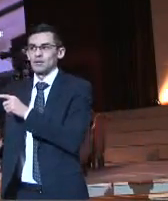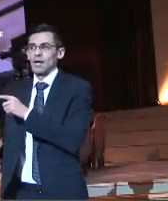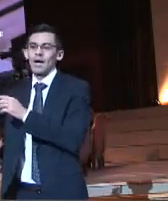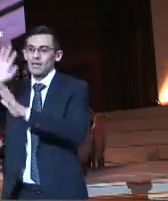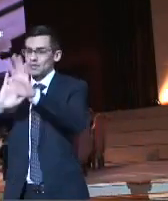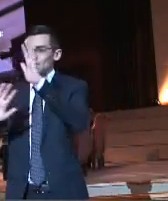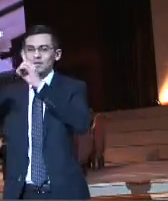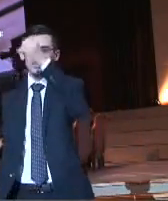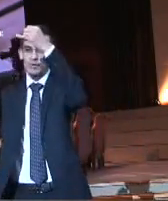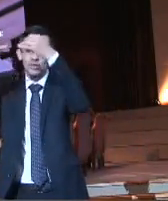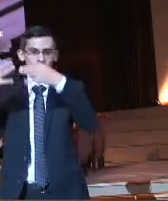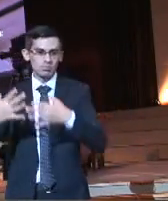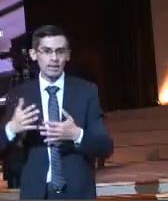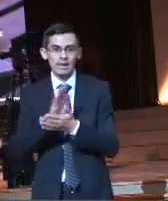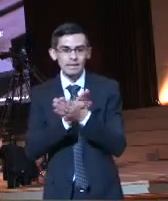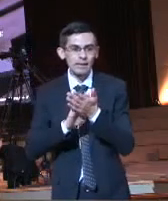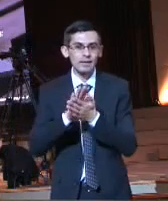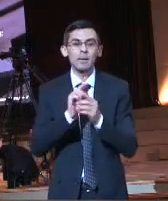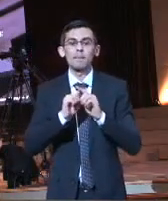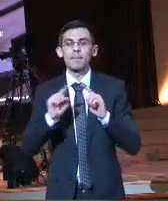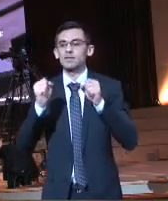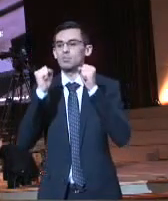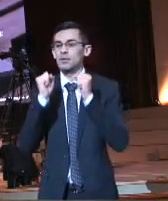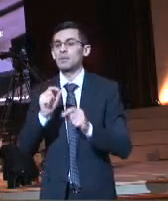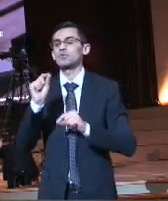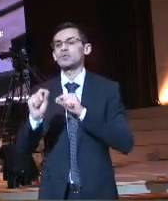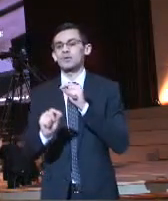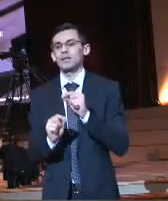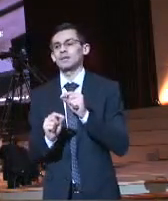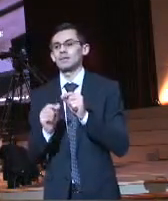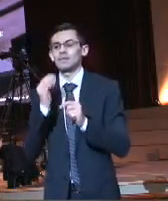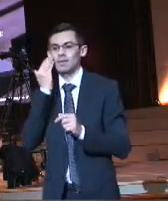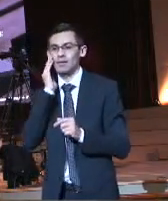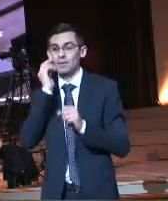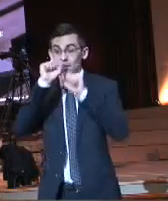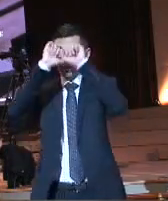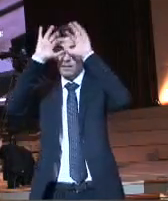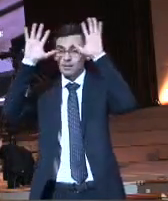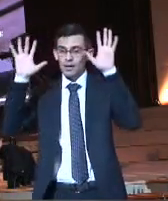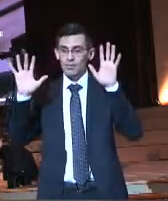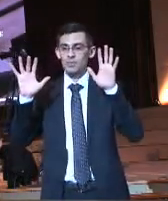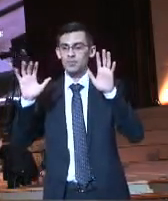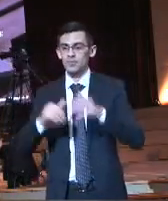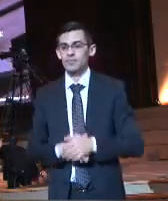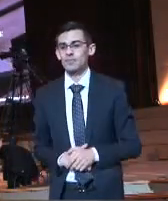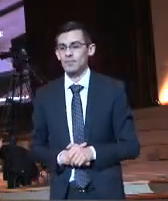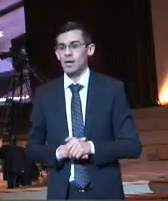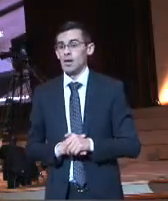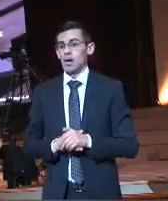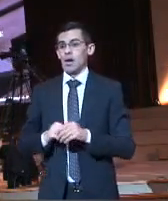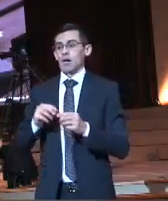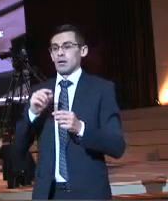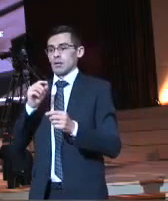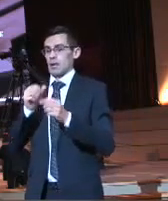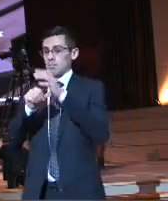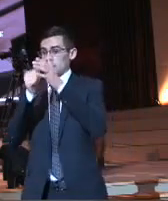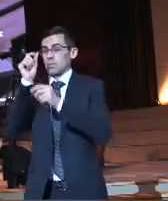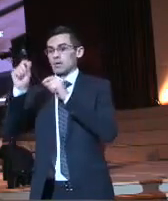explica, mas podemos inferir algumas razões. A primeira razão era porque